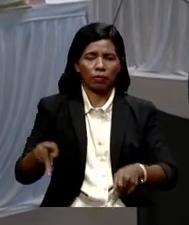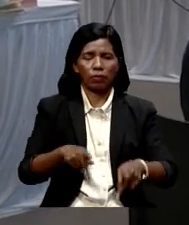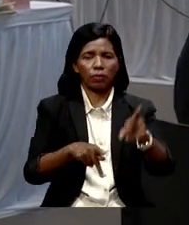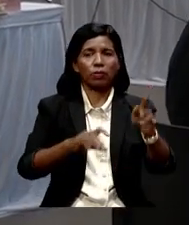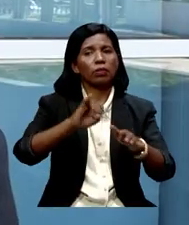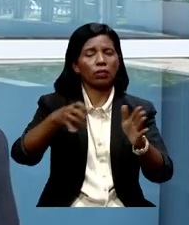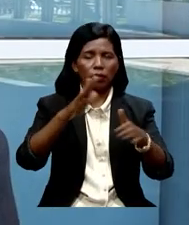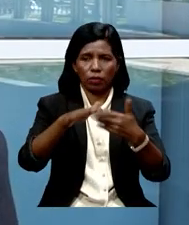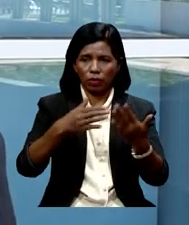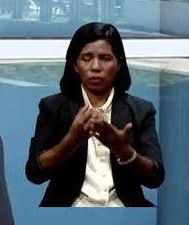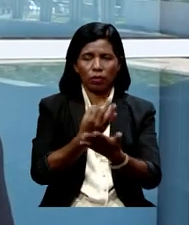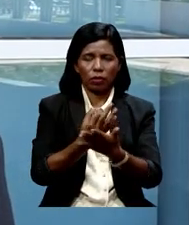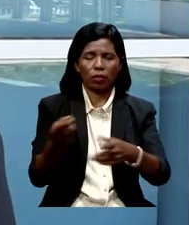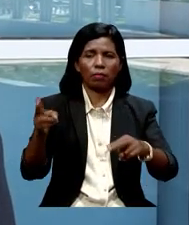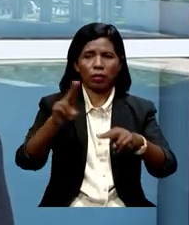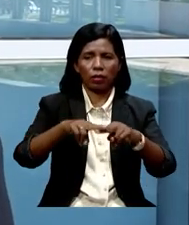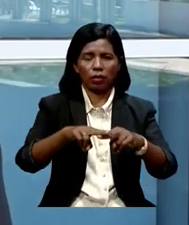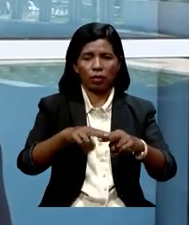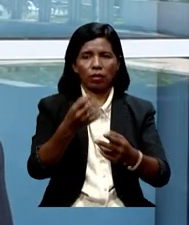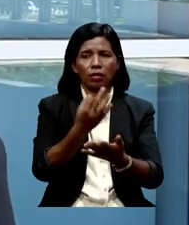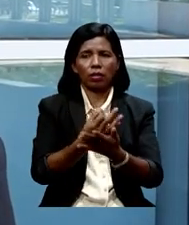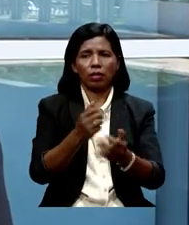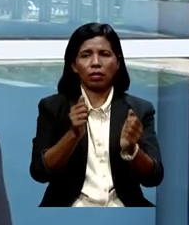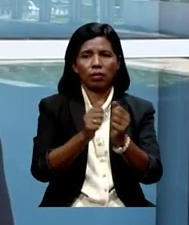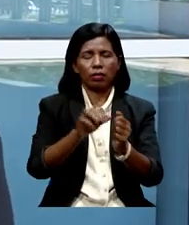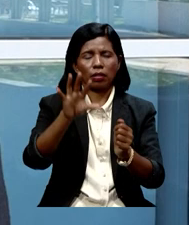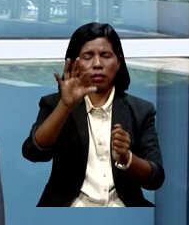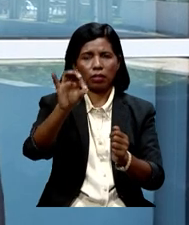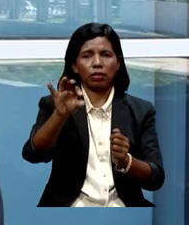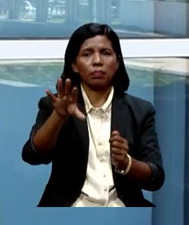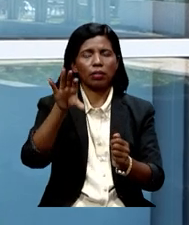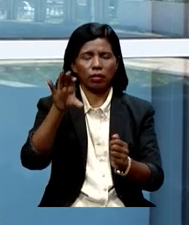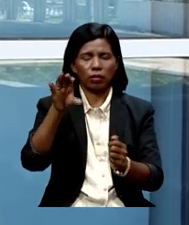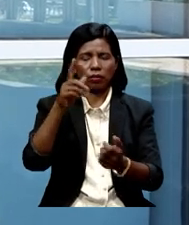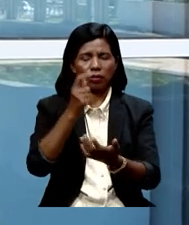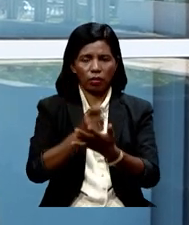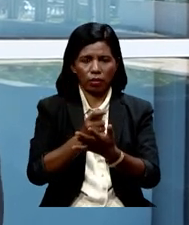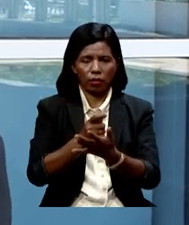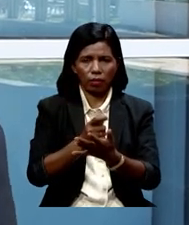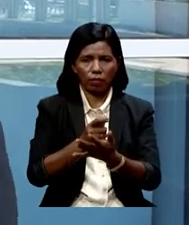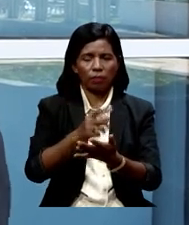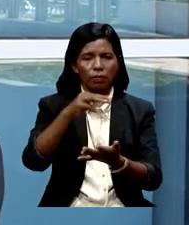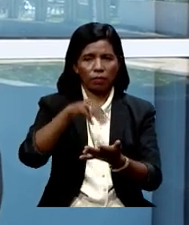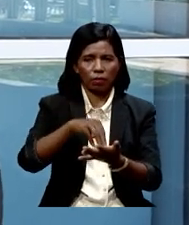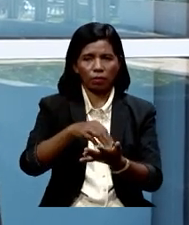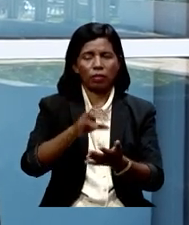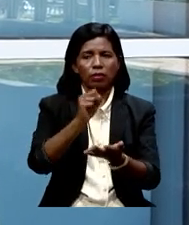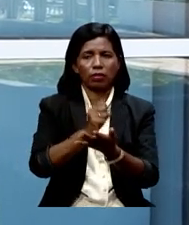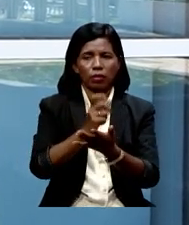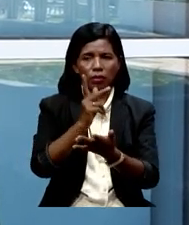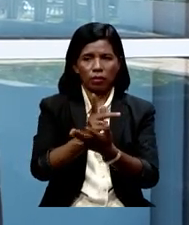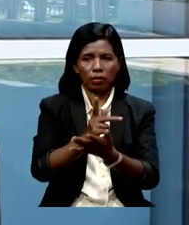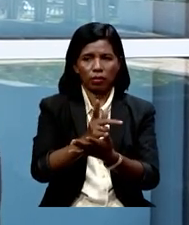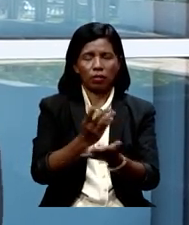mas adicional, né, a mim propõe 900 e tal mil, mas para também. Se como se ela, o